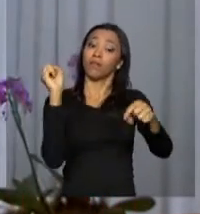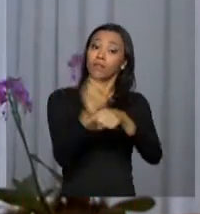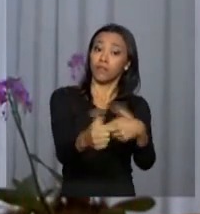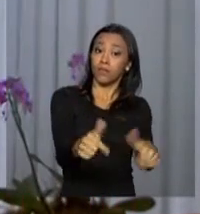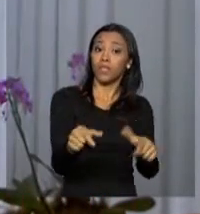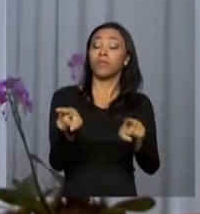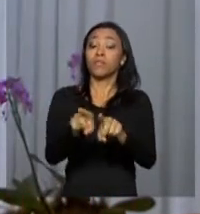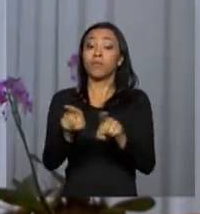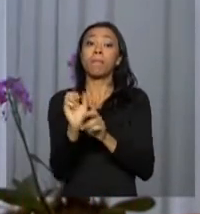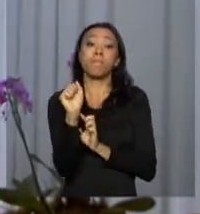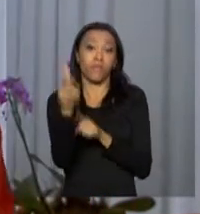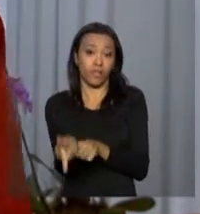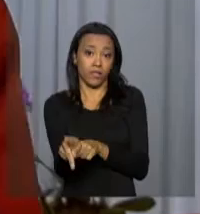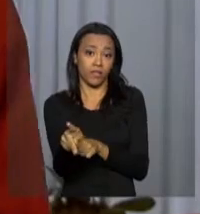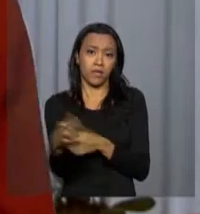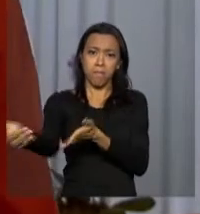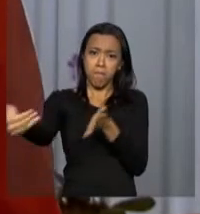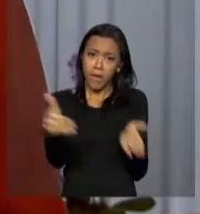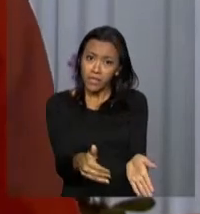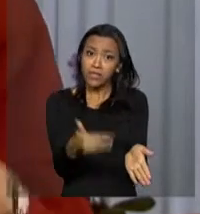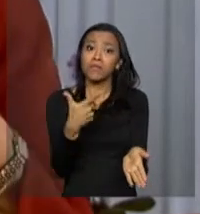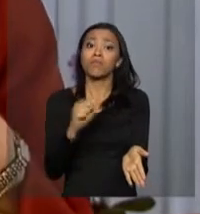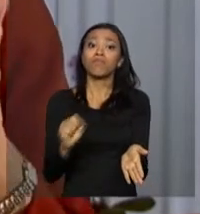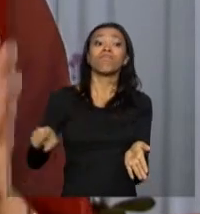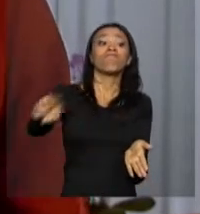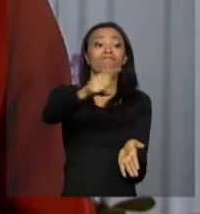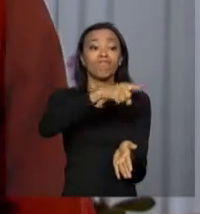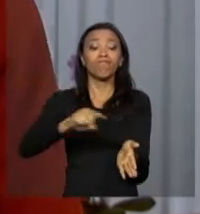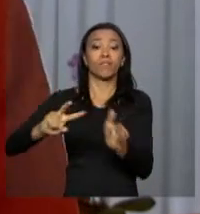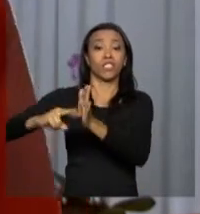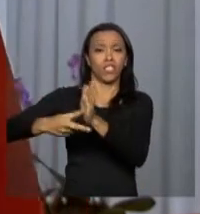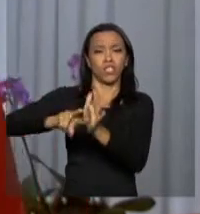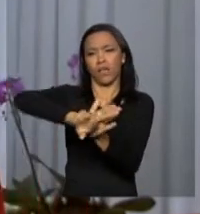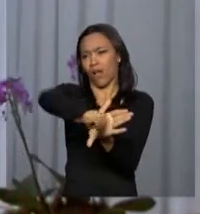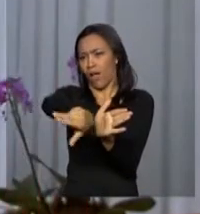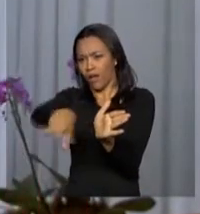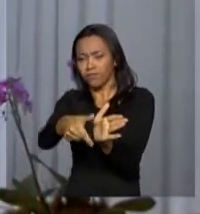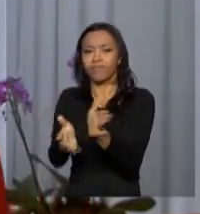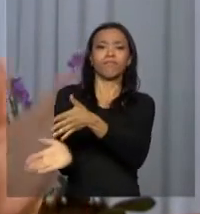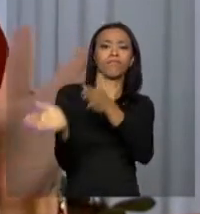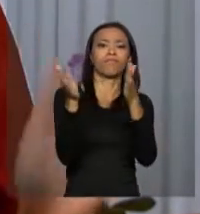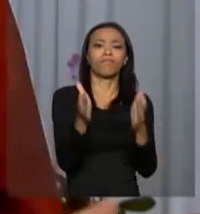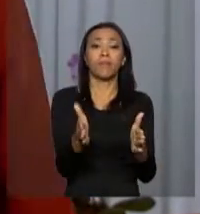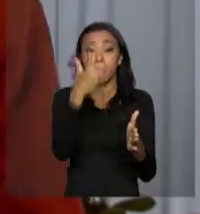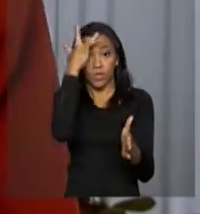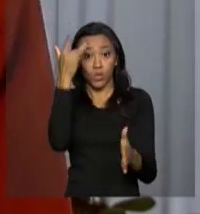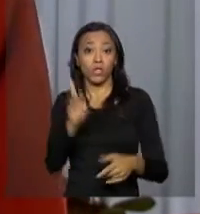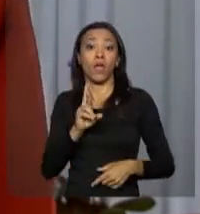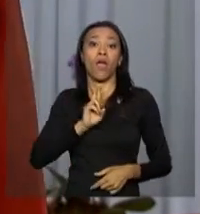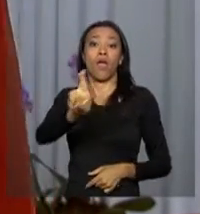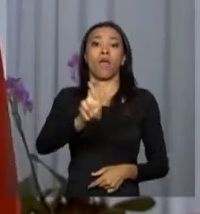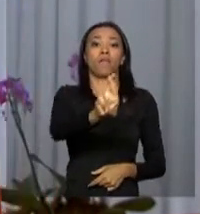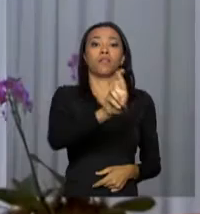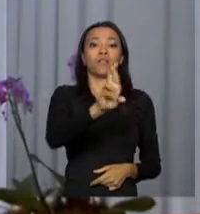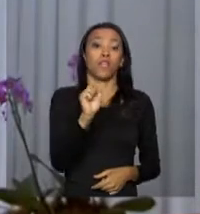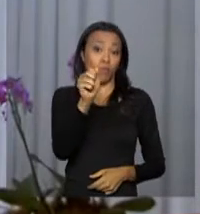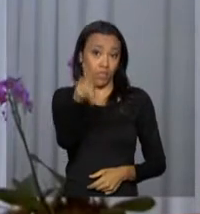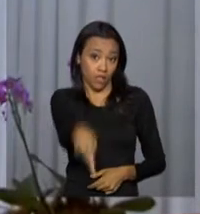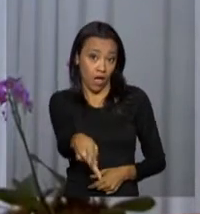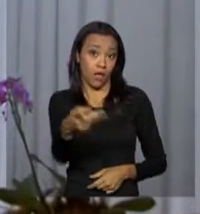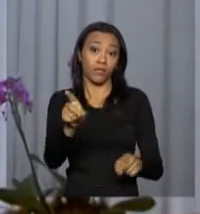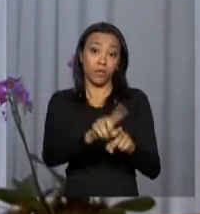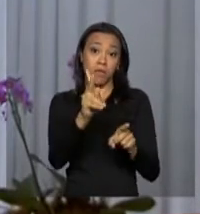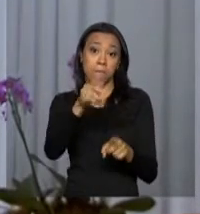Social. Participam desse fórum as centrais dos trabalhadores, os representantes dos aposentados